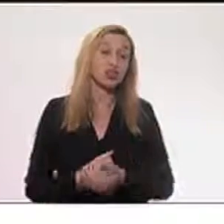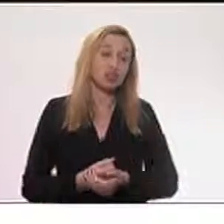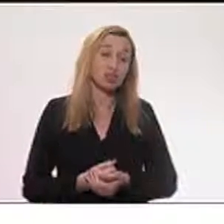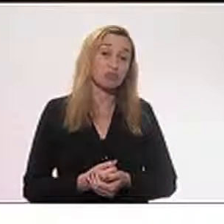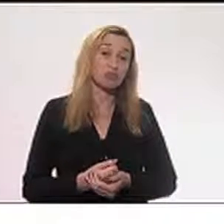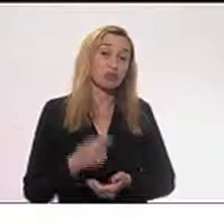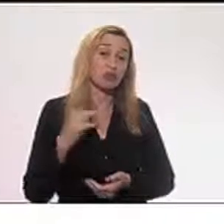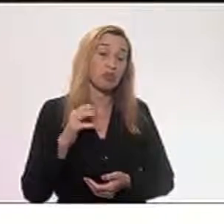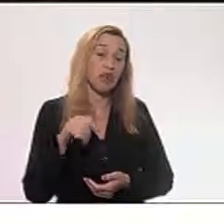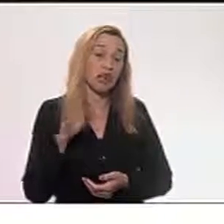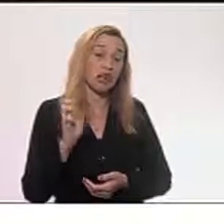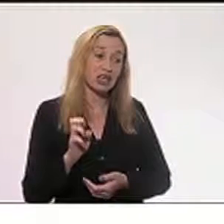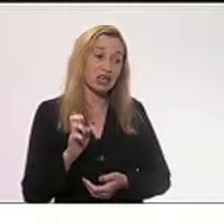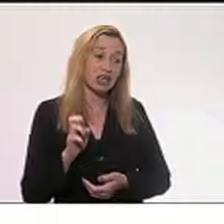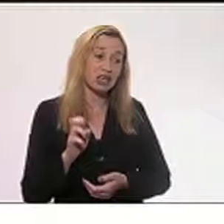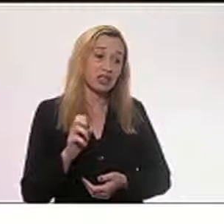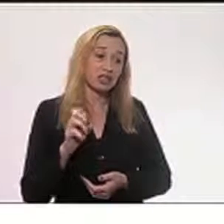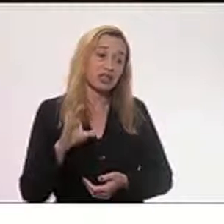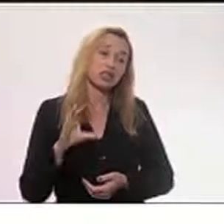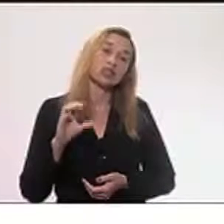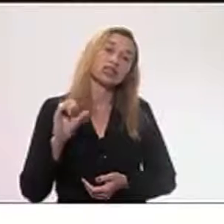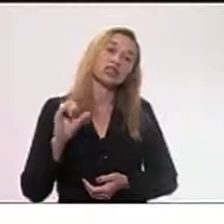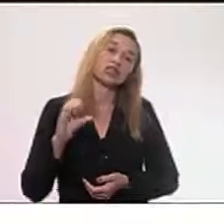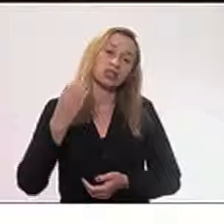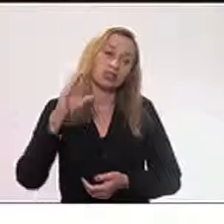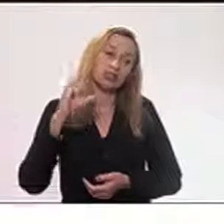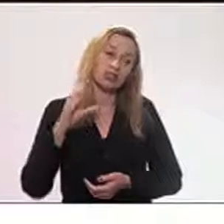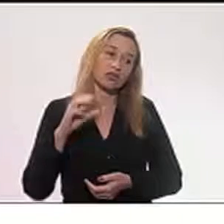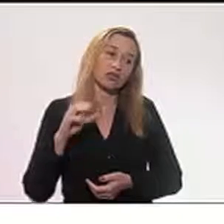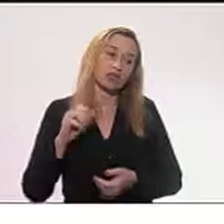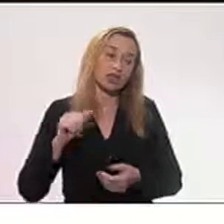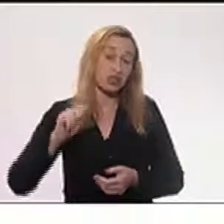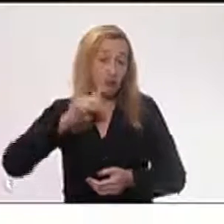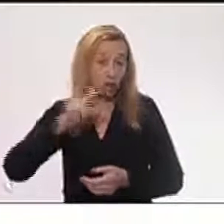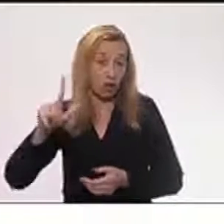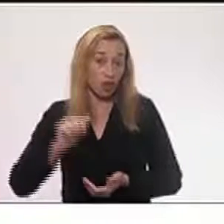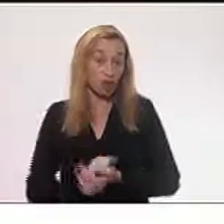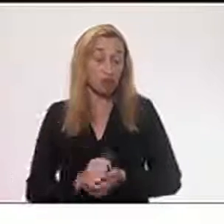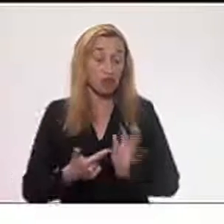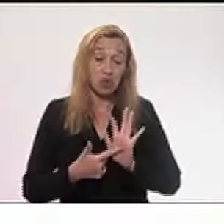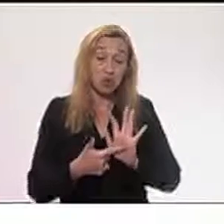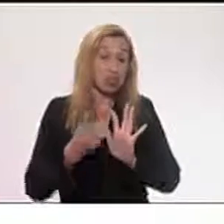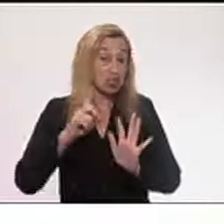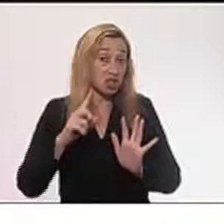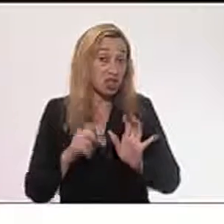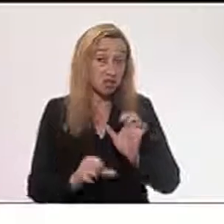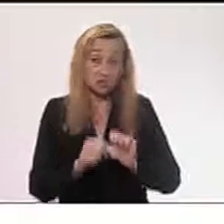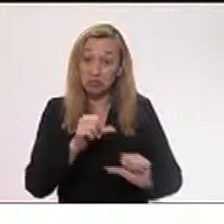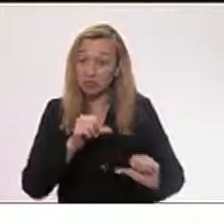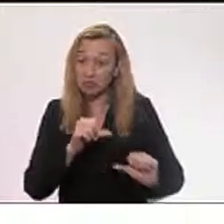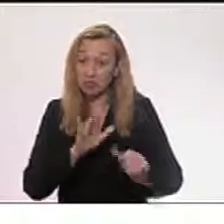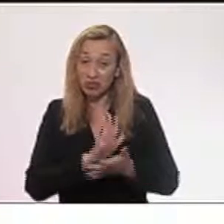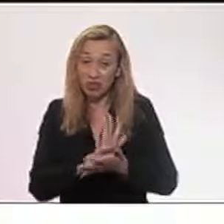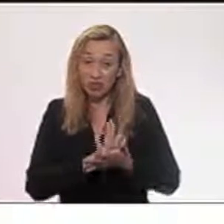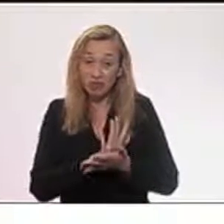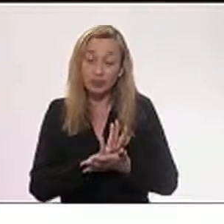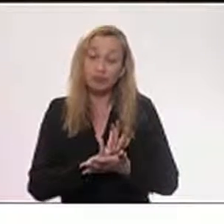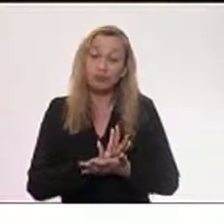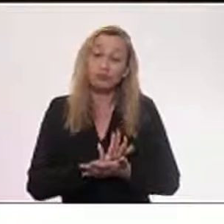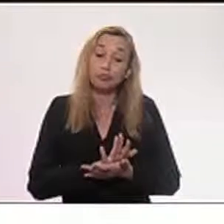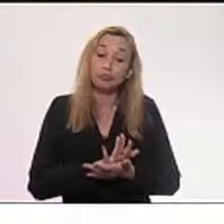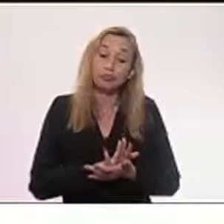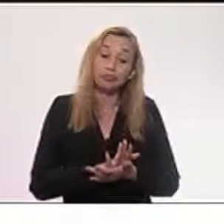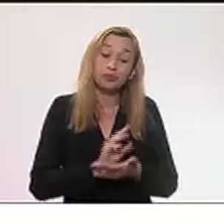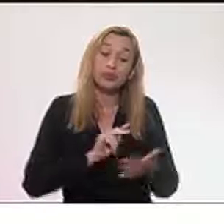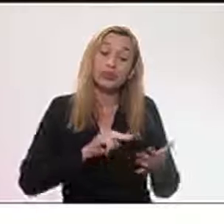Científico Nacional. Ora, isso significa, se não for revertida essa orientação,